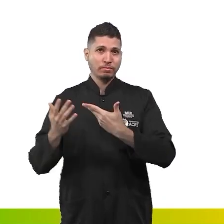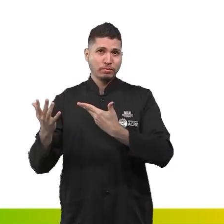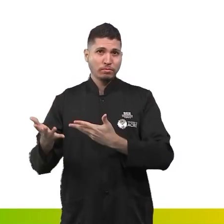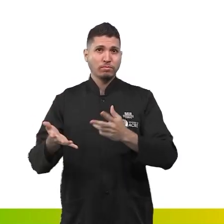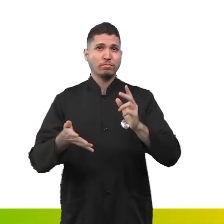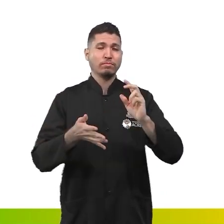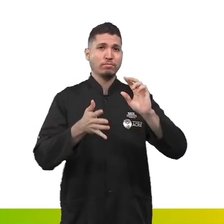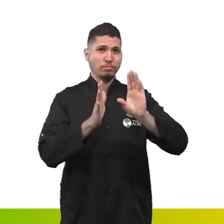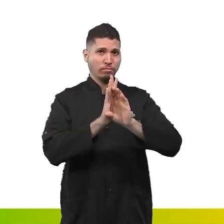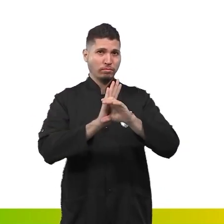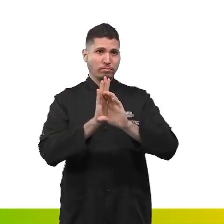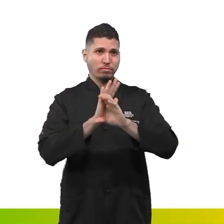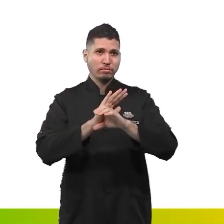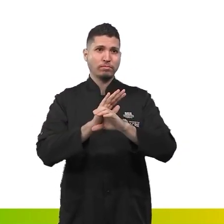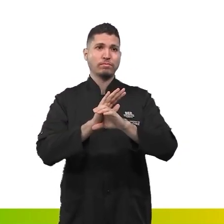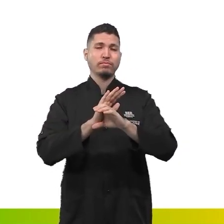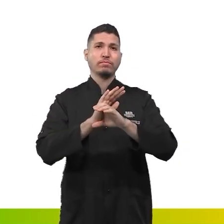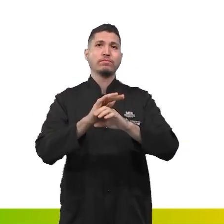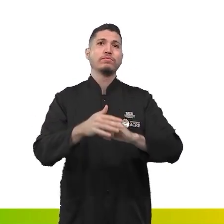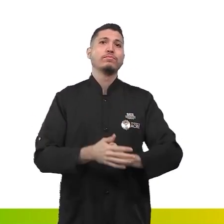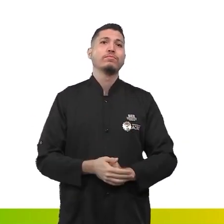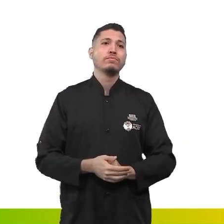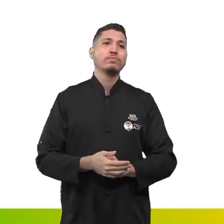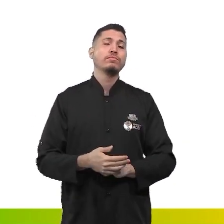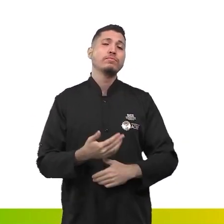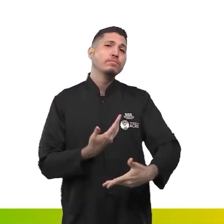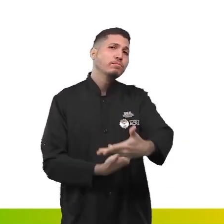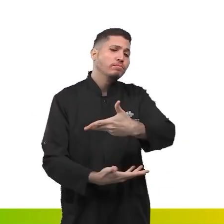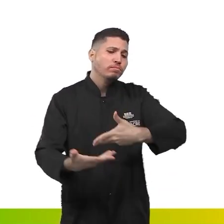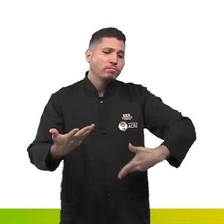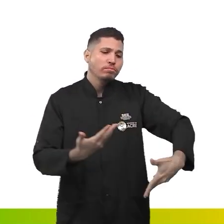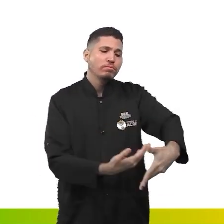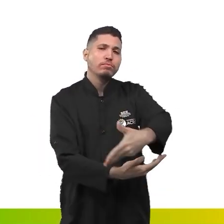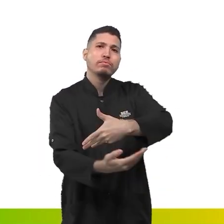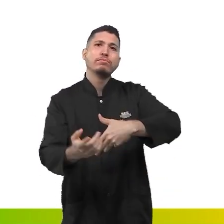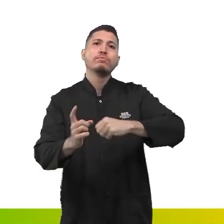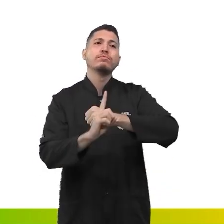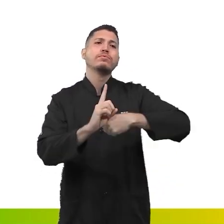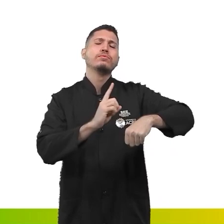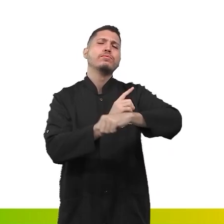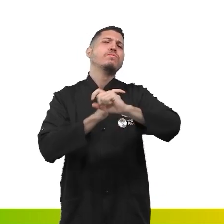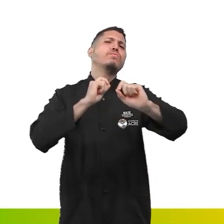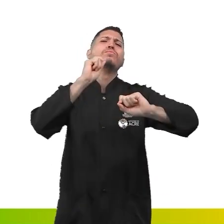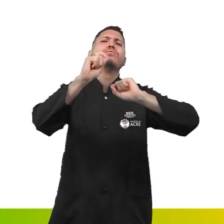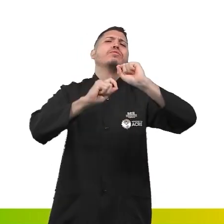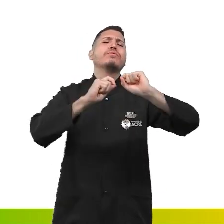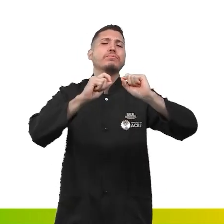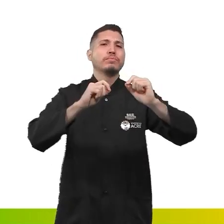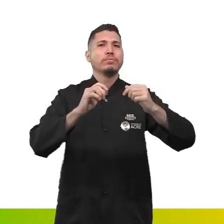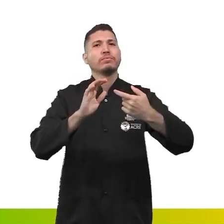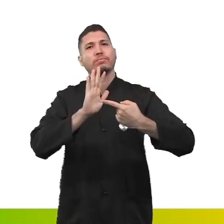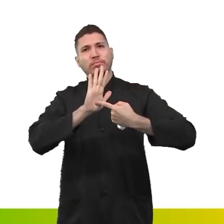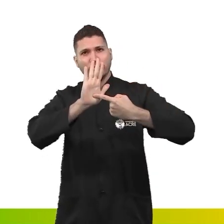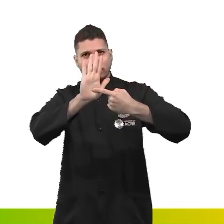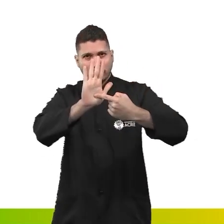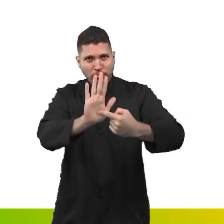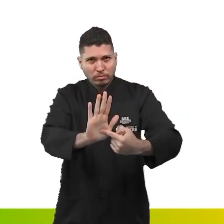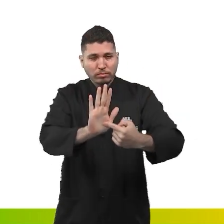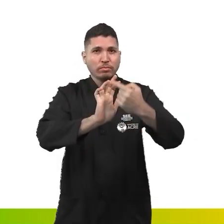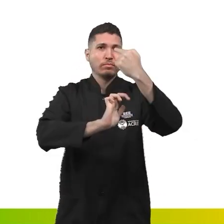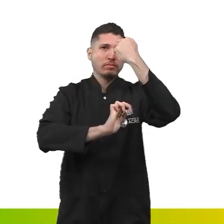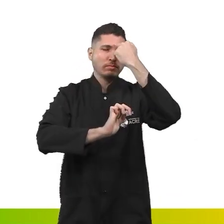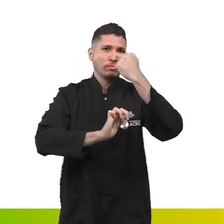um conceito do que é socialização. Então, eu trago aqui uma imagem tirada do